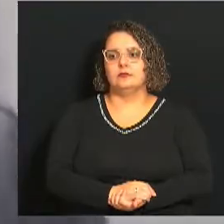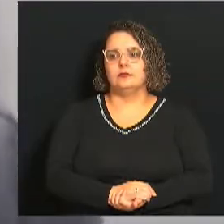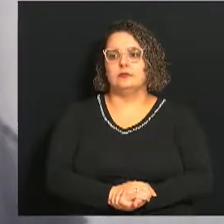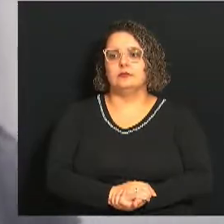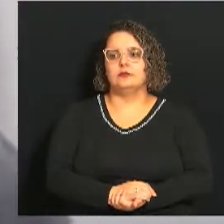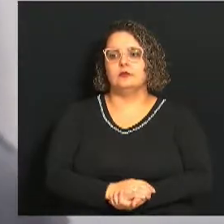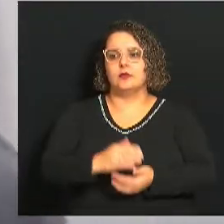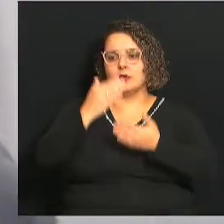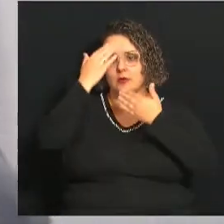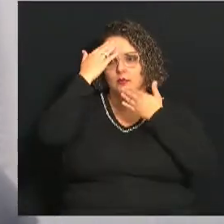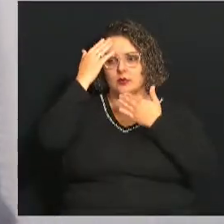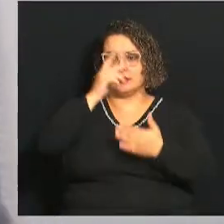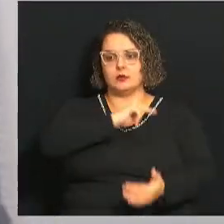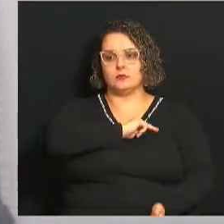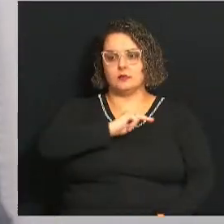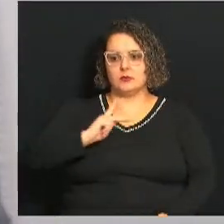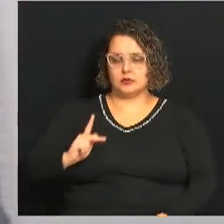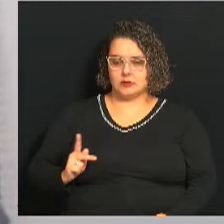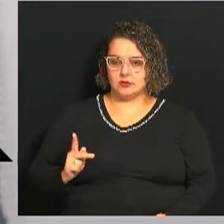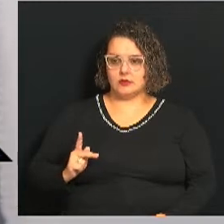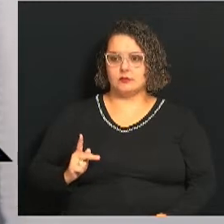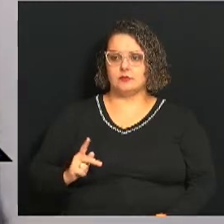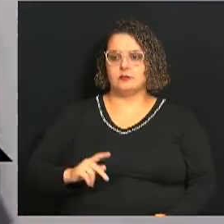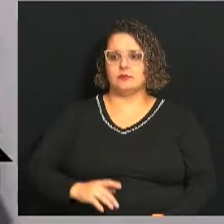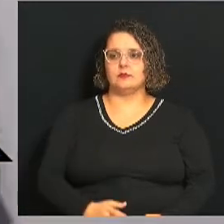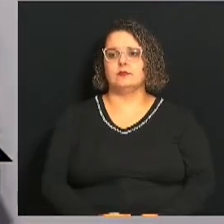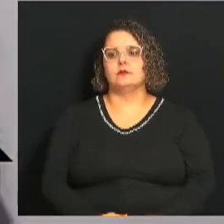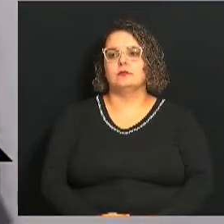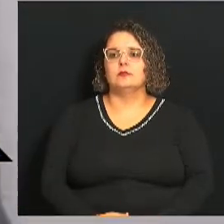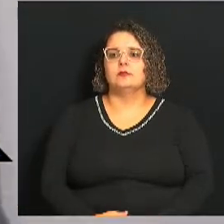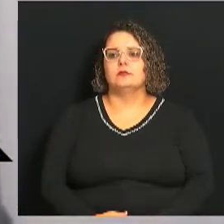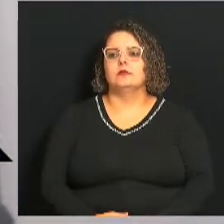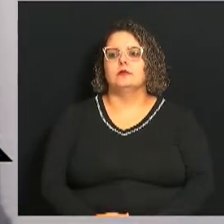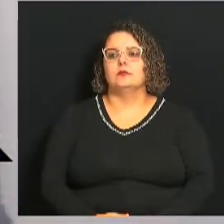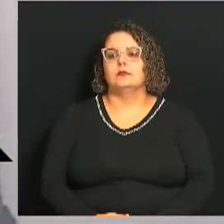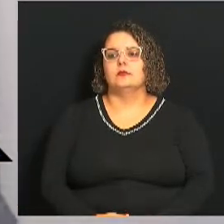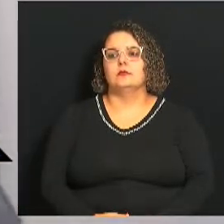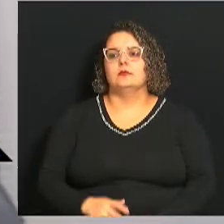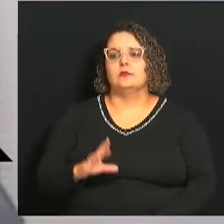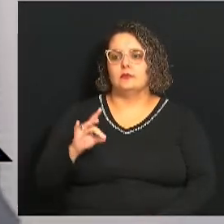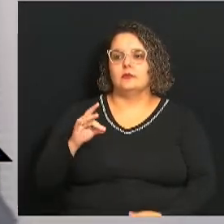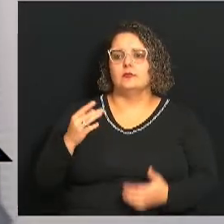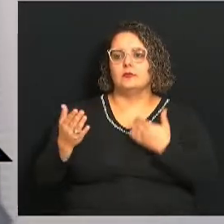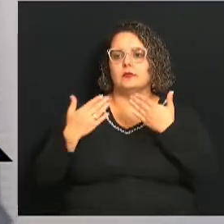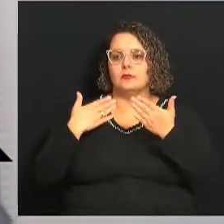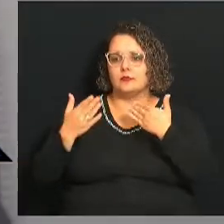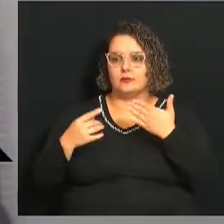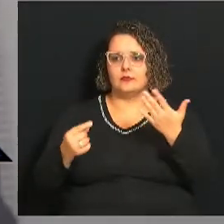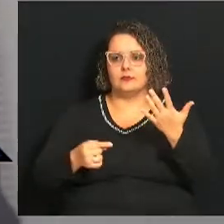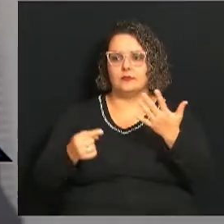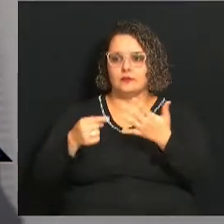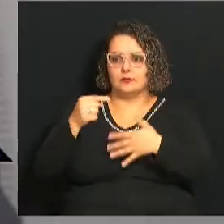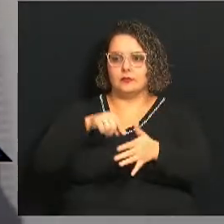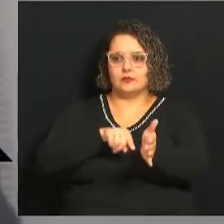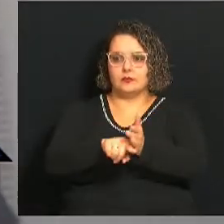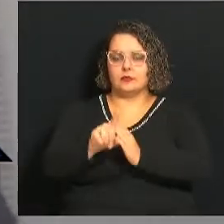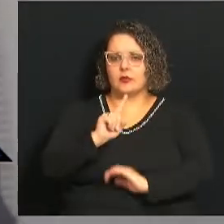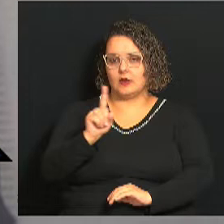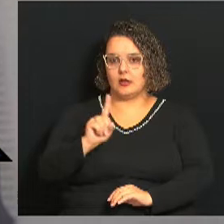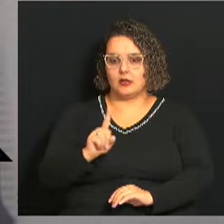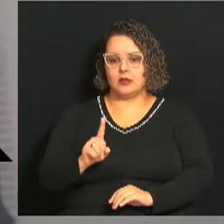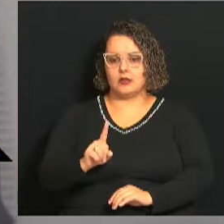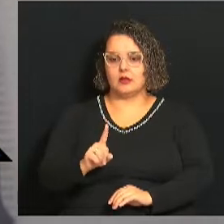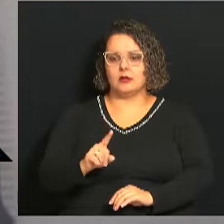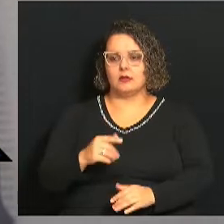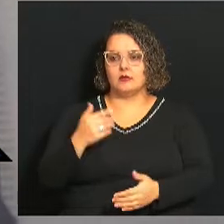Obrigado, presidente. Eu colei aqui no chat, entre a gente aqui, as perguntas, para a gente não se perder. São